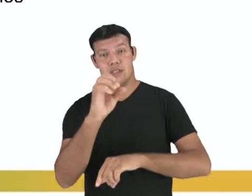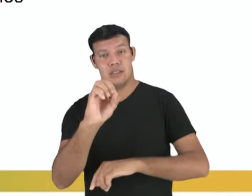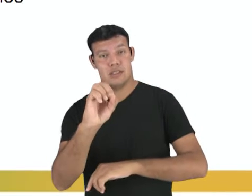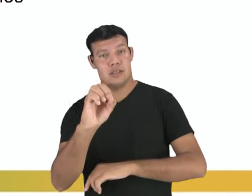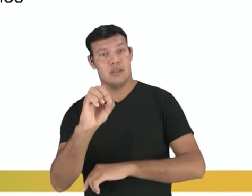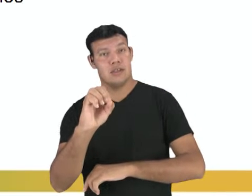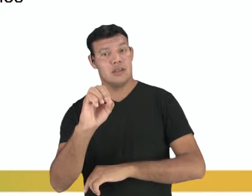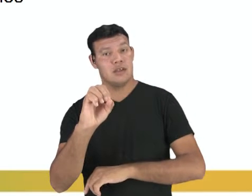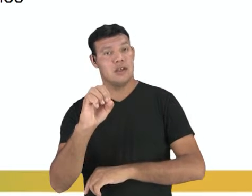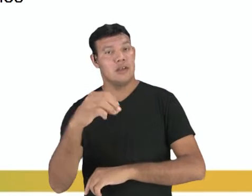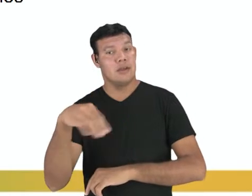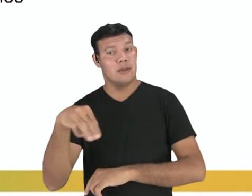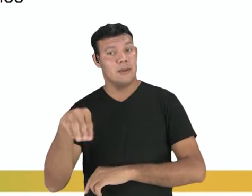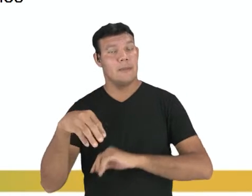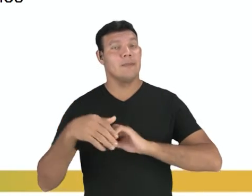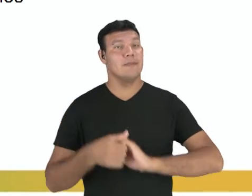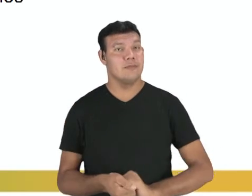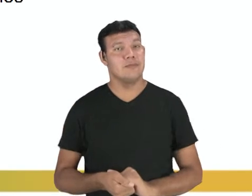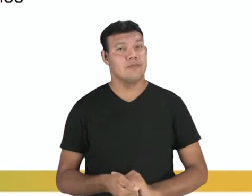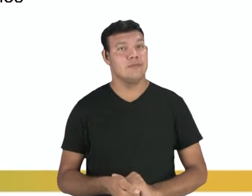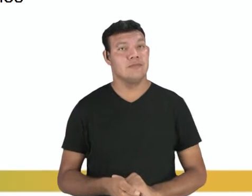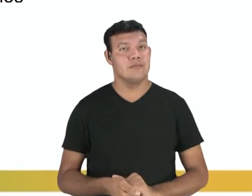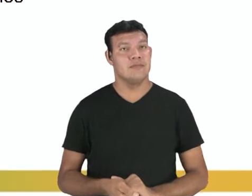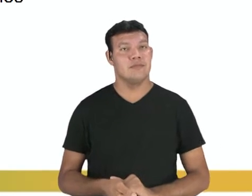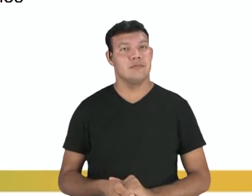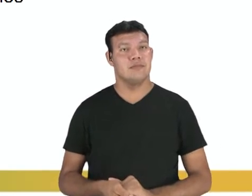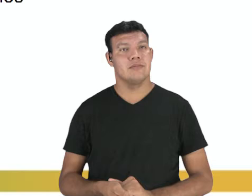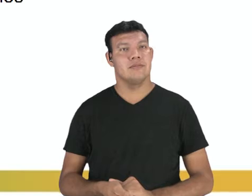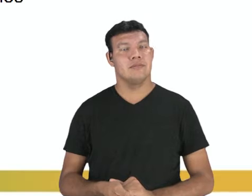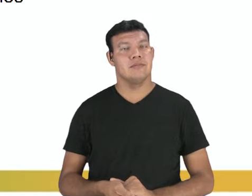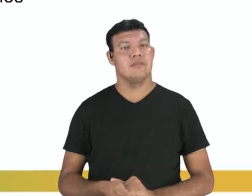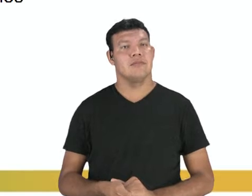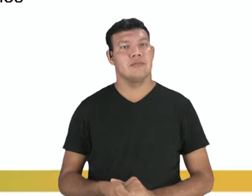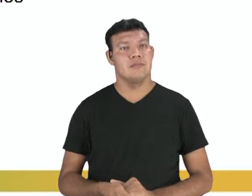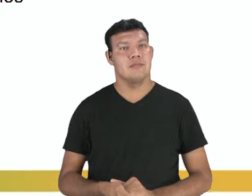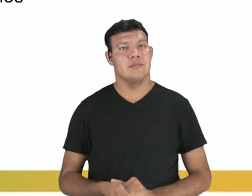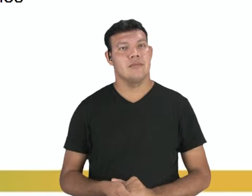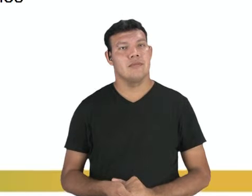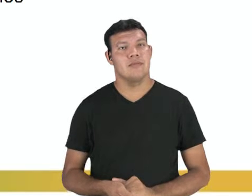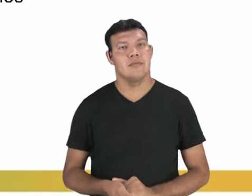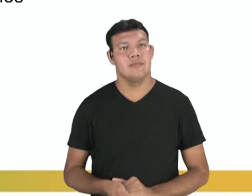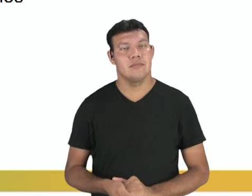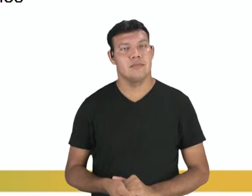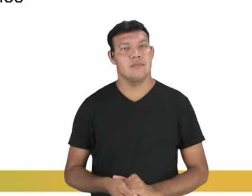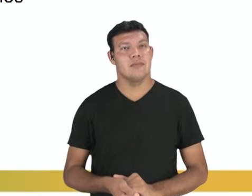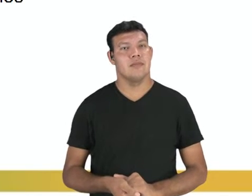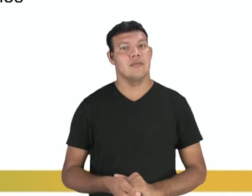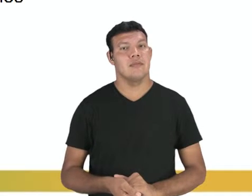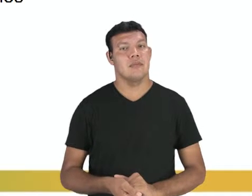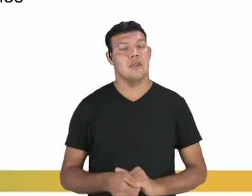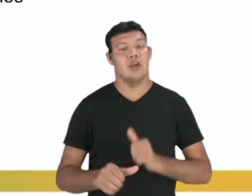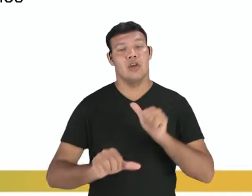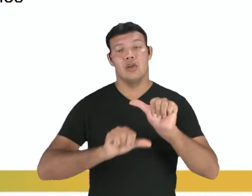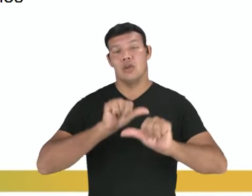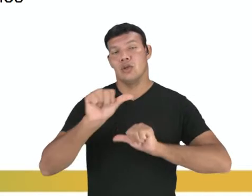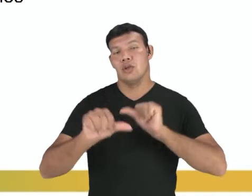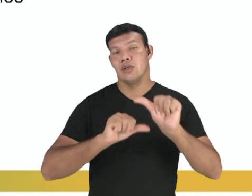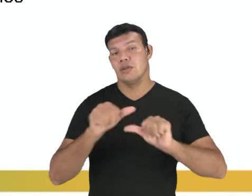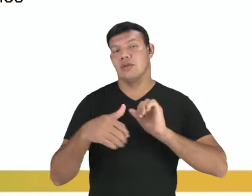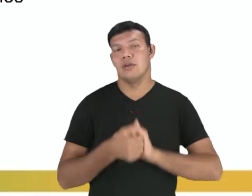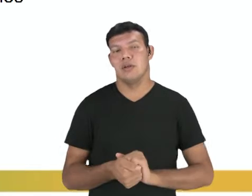tem dúvida a gente fala pessoal vamos gravar assim uma hora vale quanto 60 minutos então troca uma hora